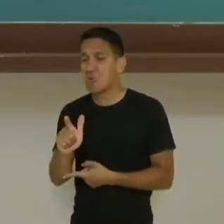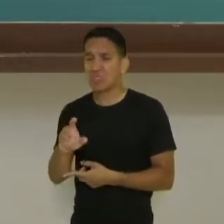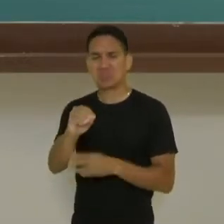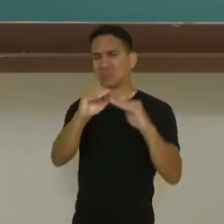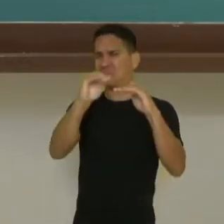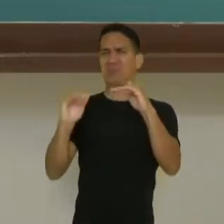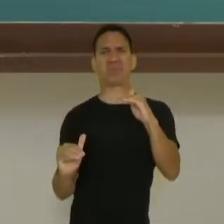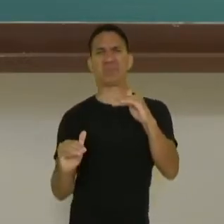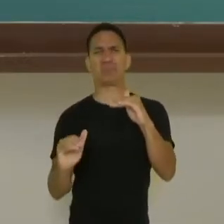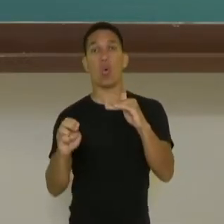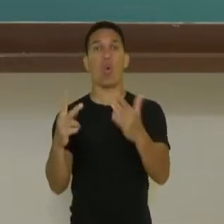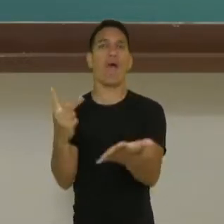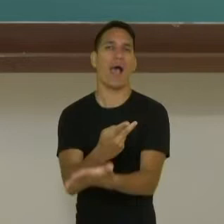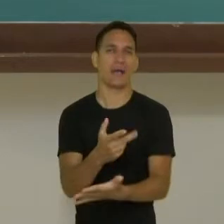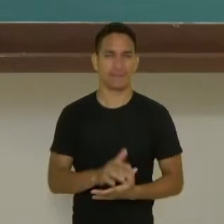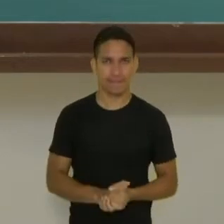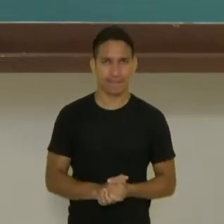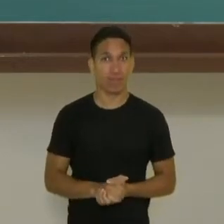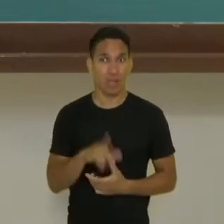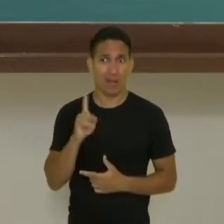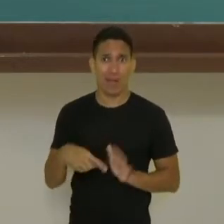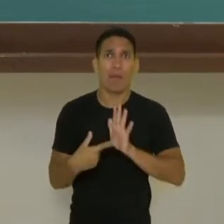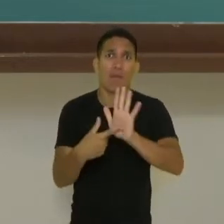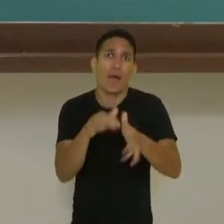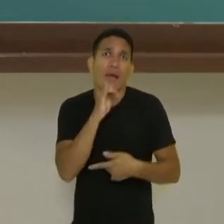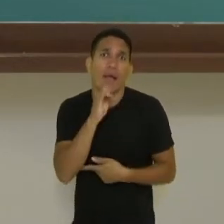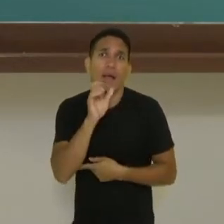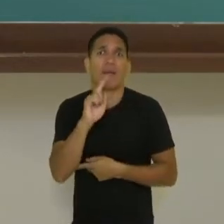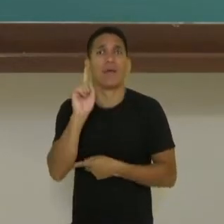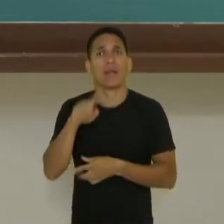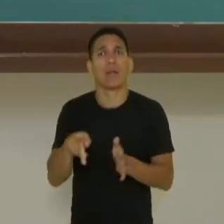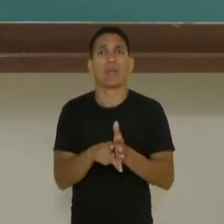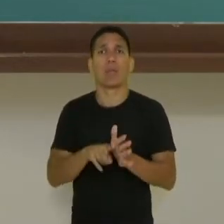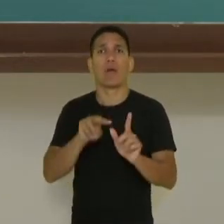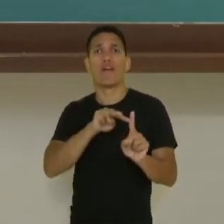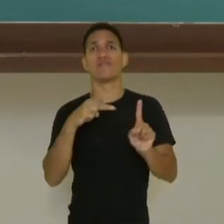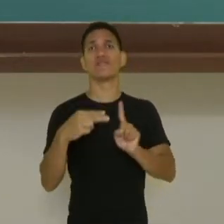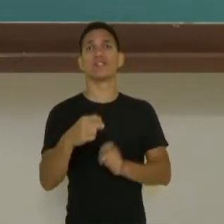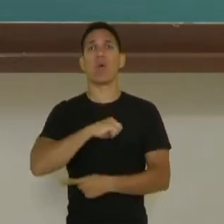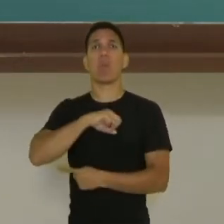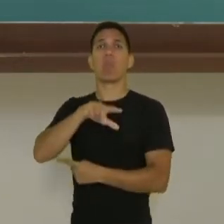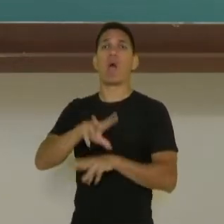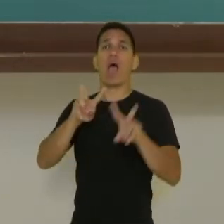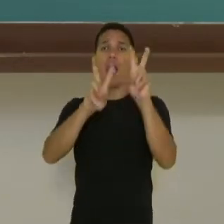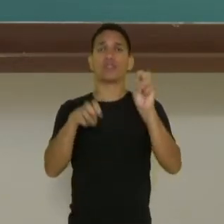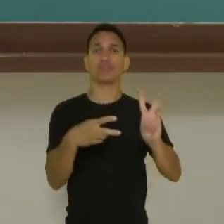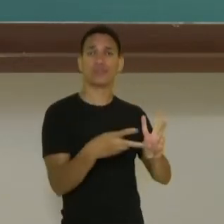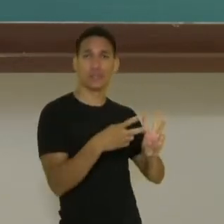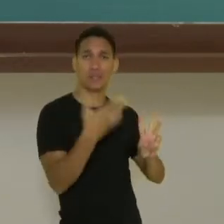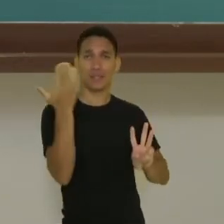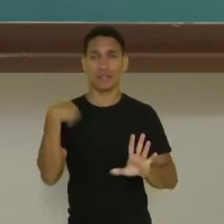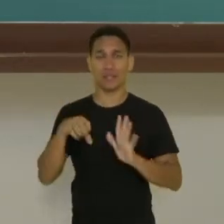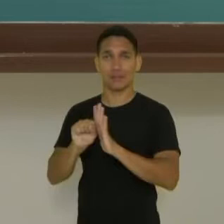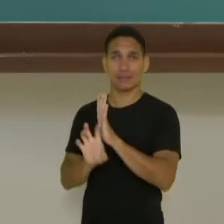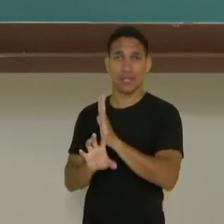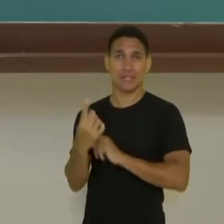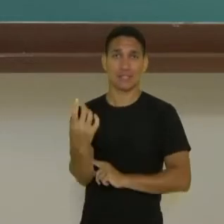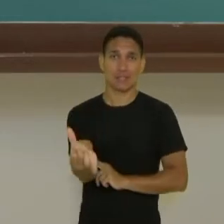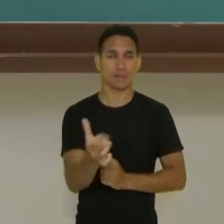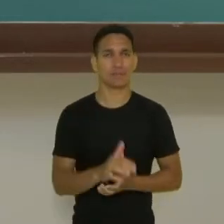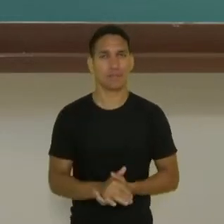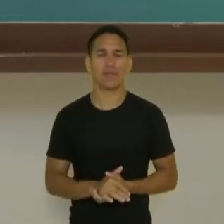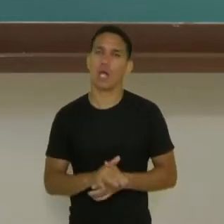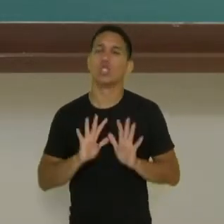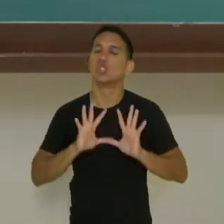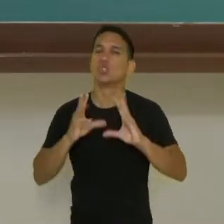errados. Esse grande exemplo que tivemos é a visão dos portugueses sobre os indígenas no século XVI. Então, todo